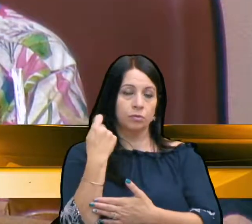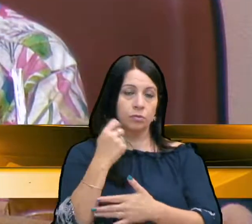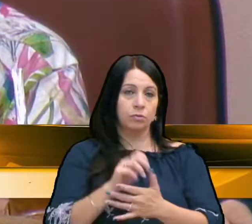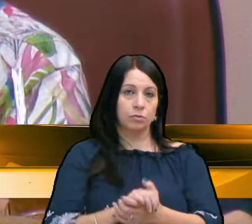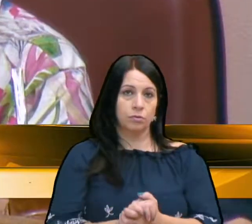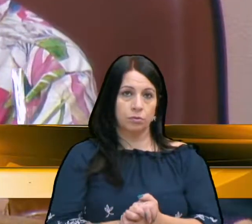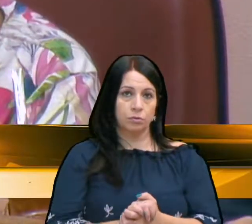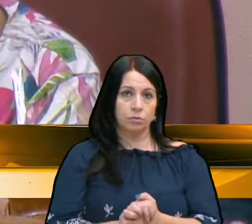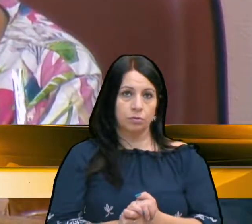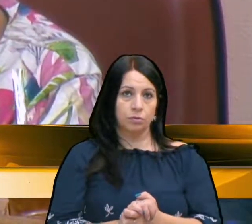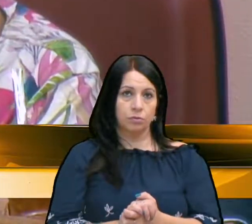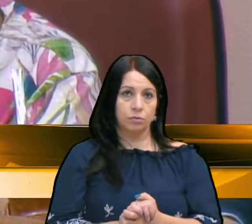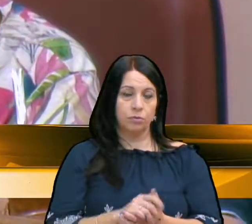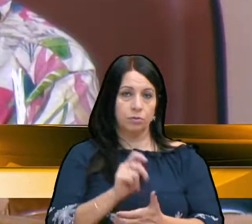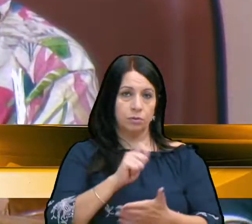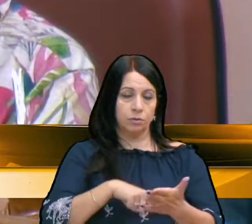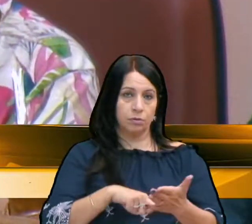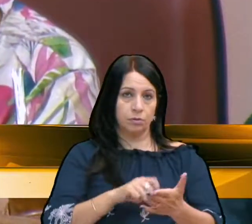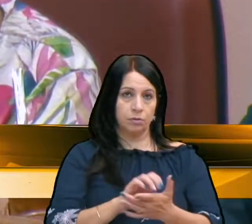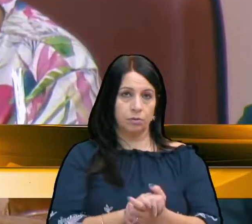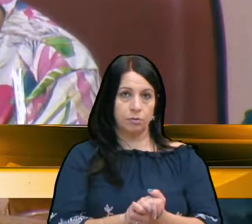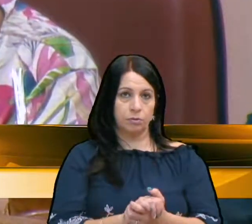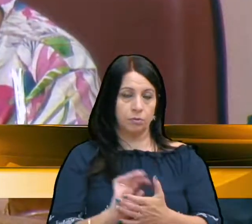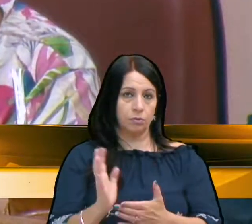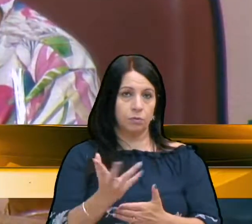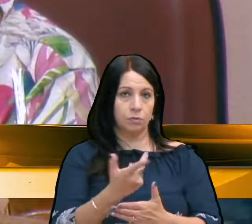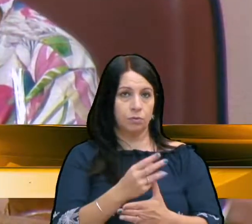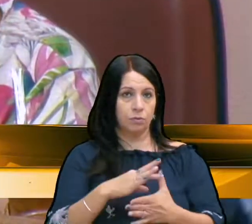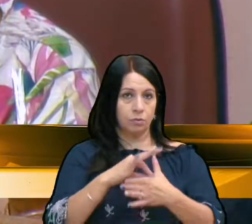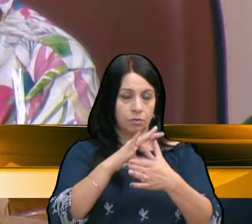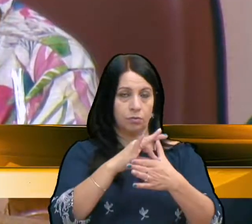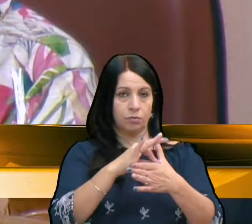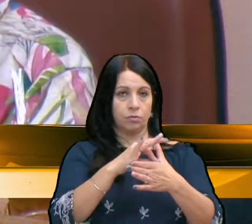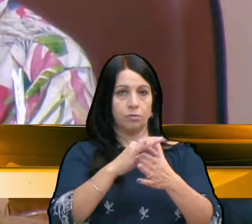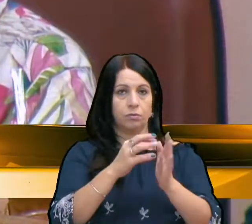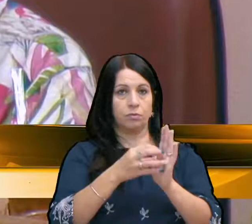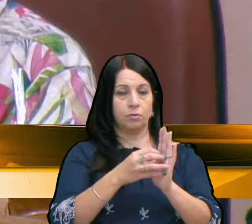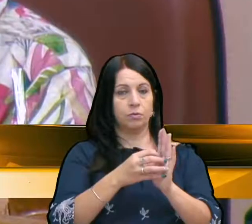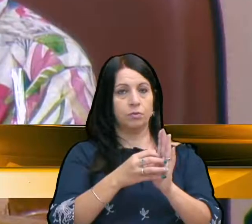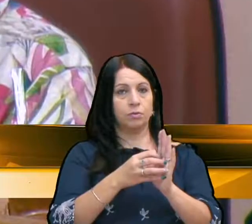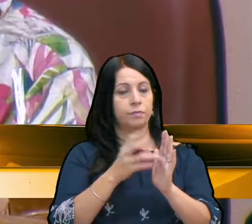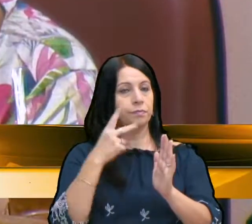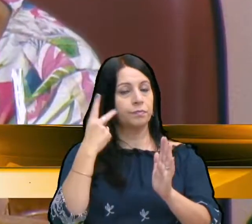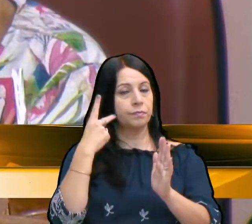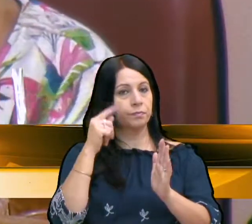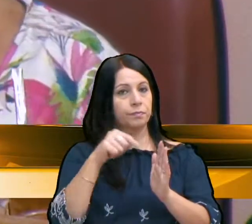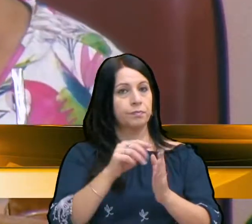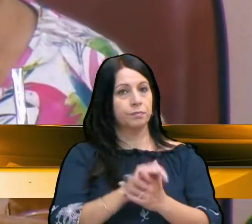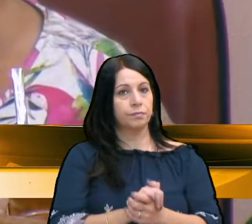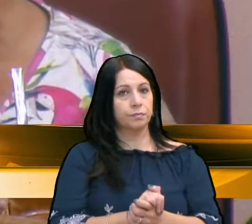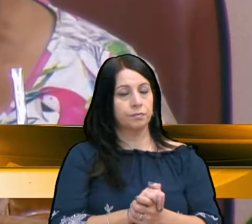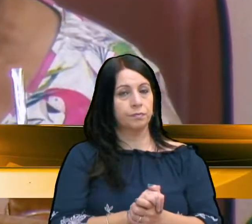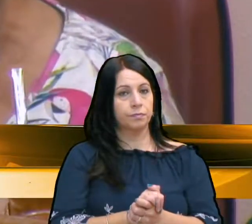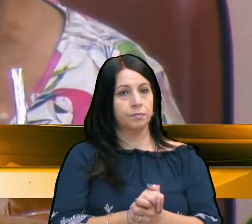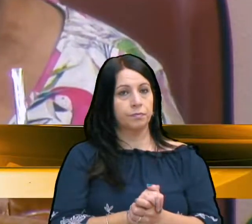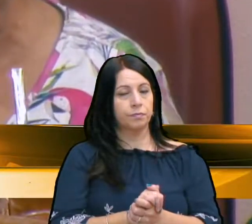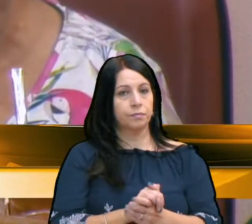Sul, e assinam todas as lideranças desta casa.